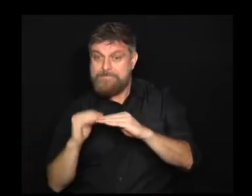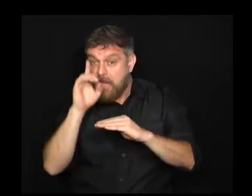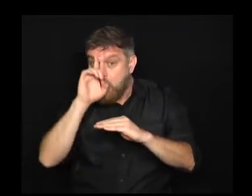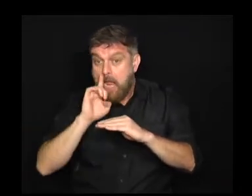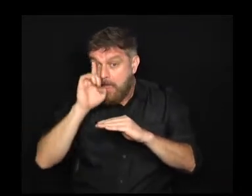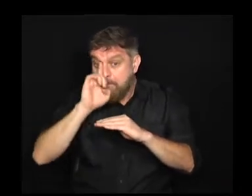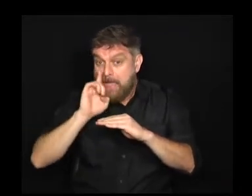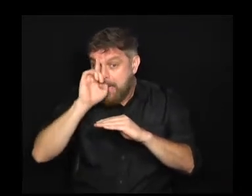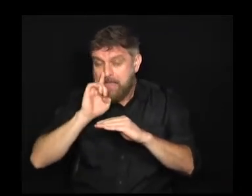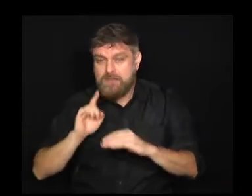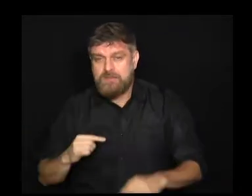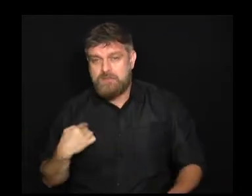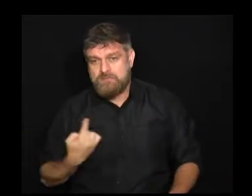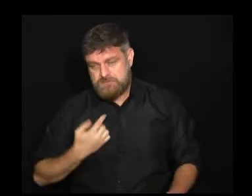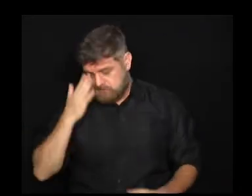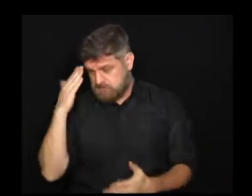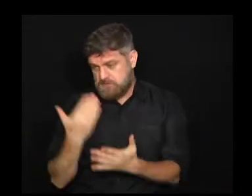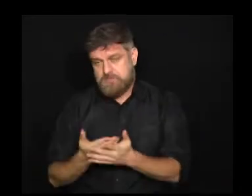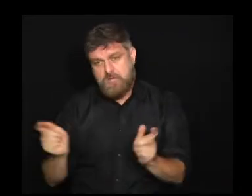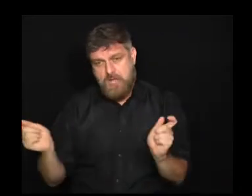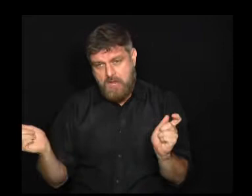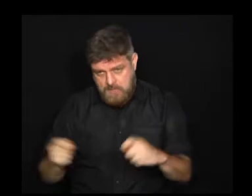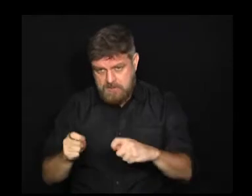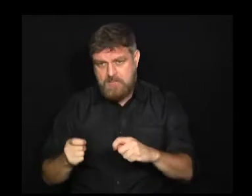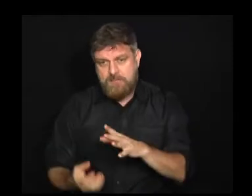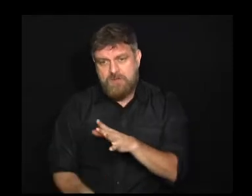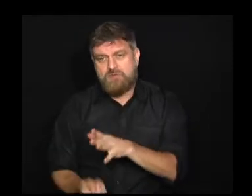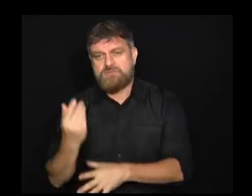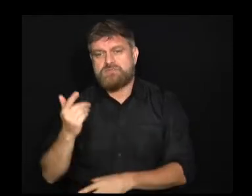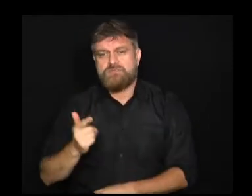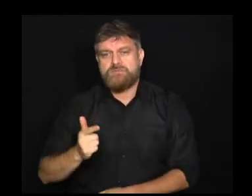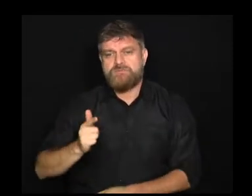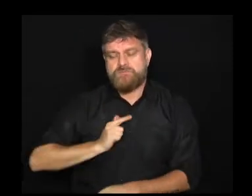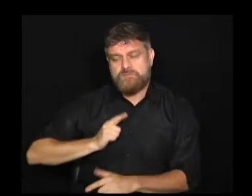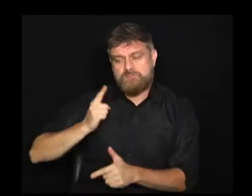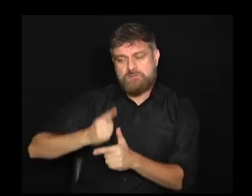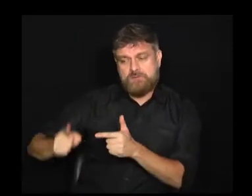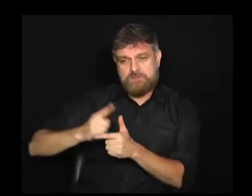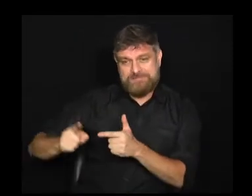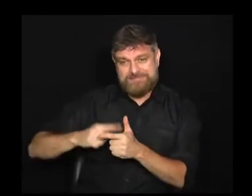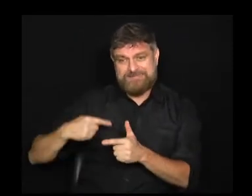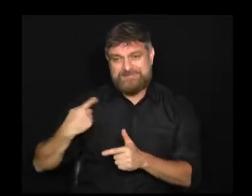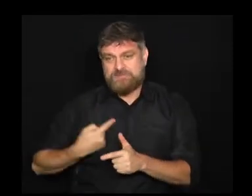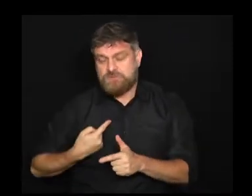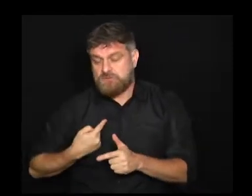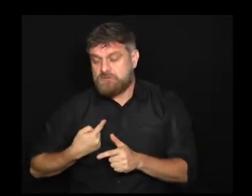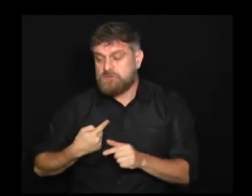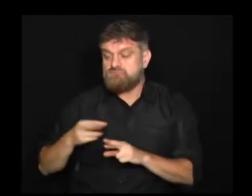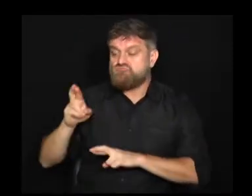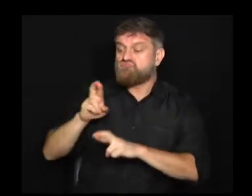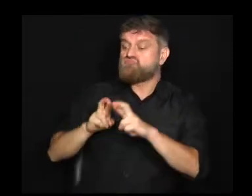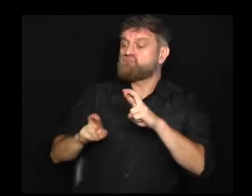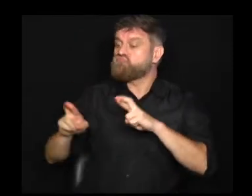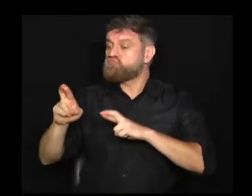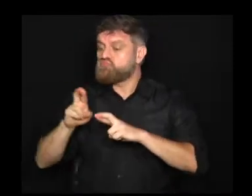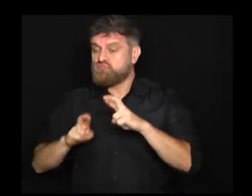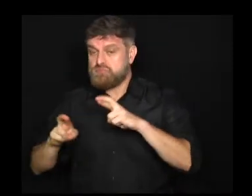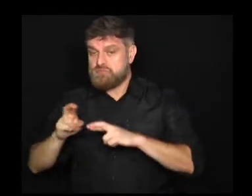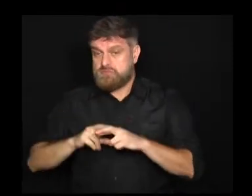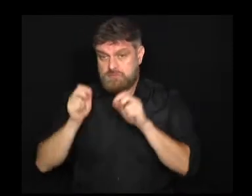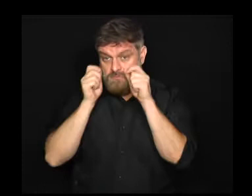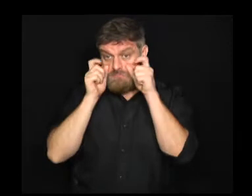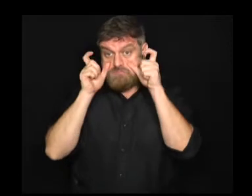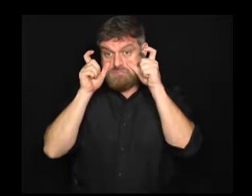mas a gente acredita que pode ocorrer. Isso é uma situação que está dentro do nosso radar, né? Então, luz amarela nossa